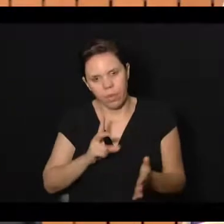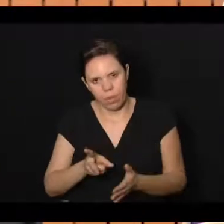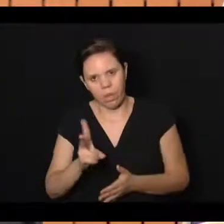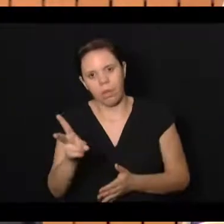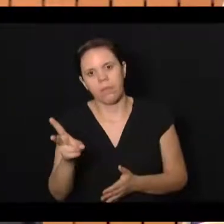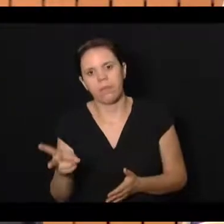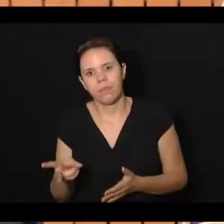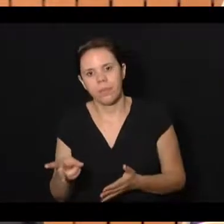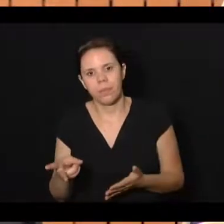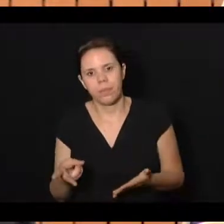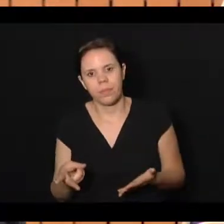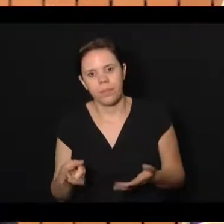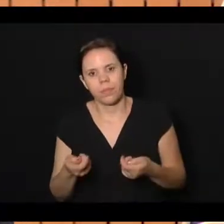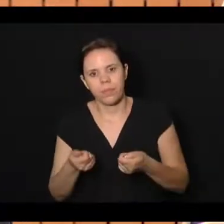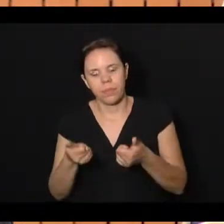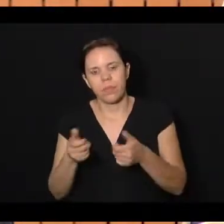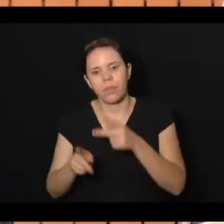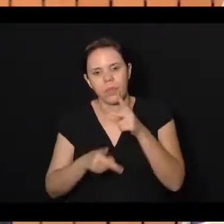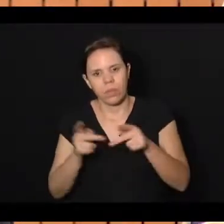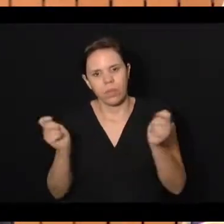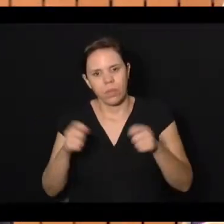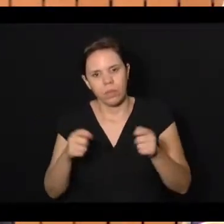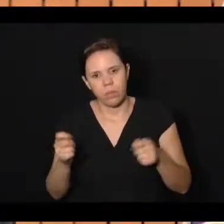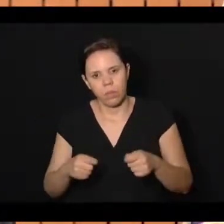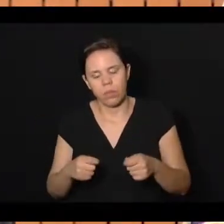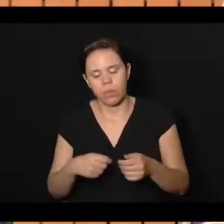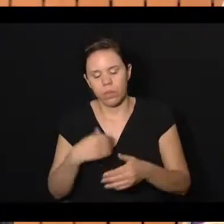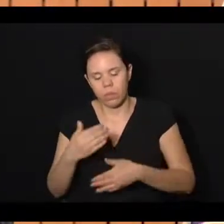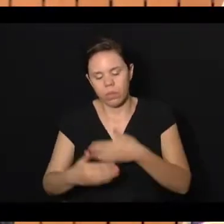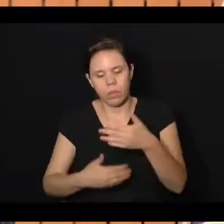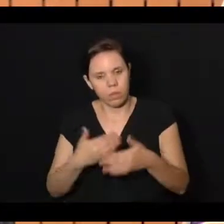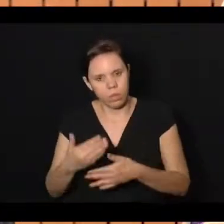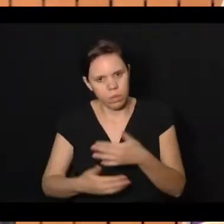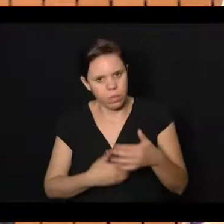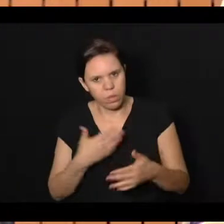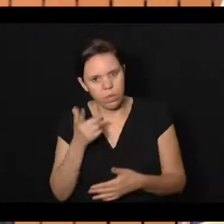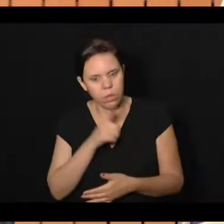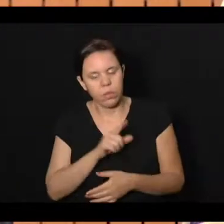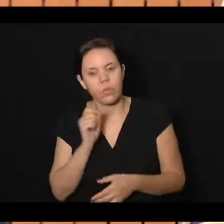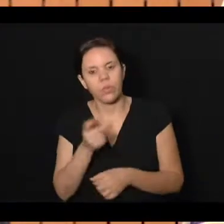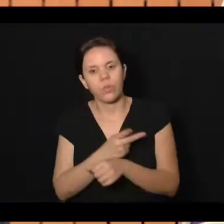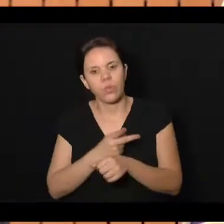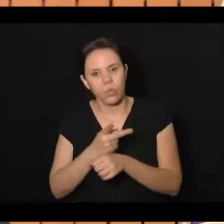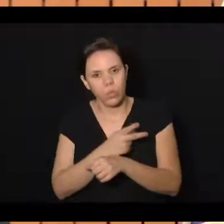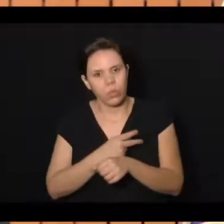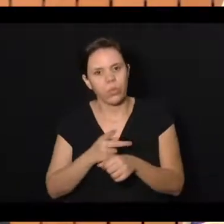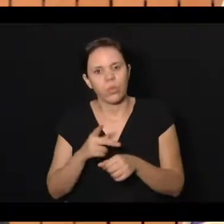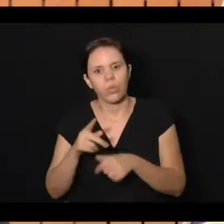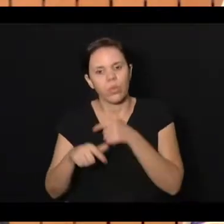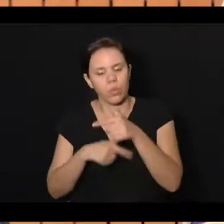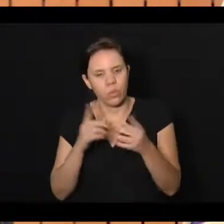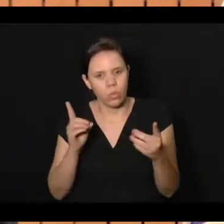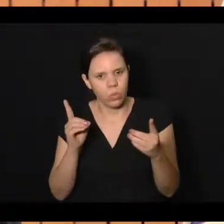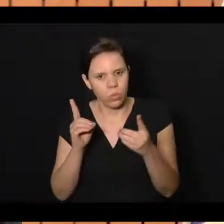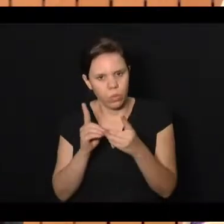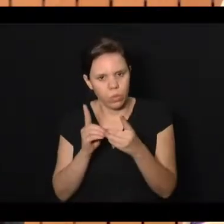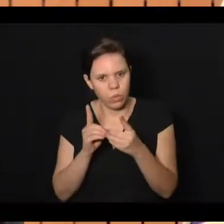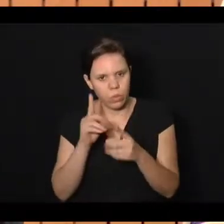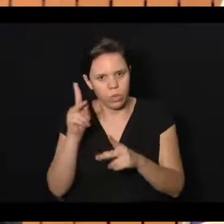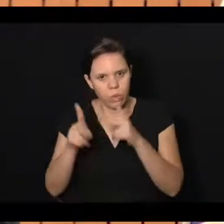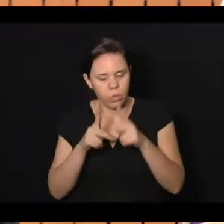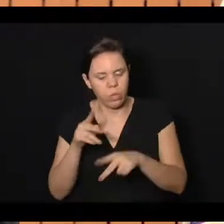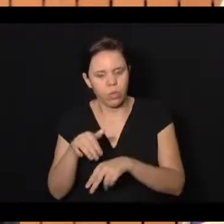possibilita né a pessoa encaminhando etapas etapas nesse caso quem que procuraria procurar um serviço que atende a população de rua o